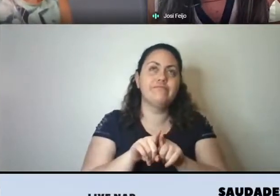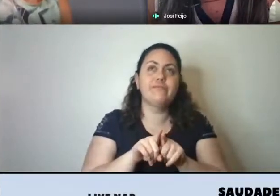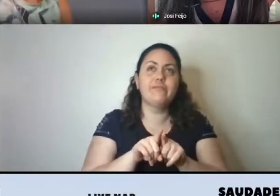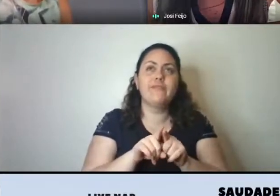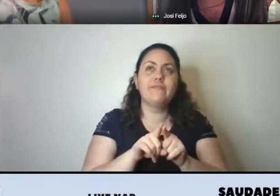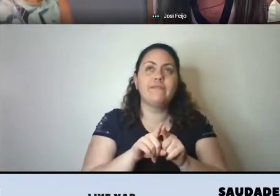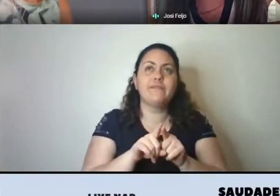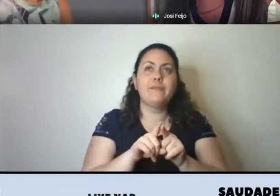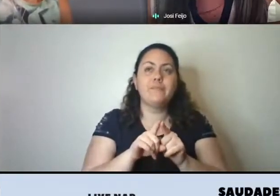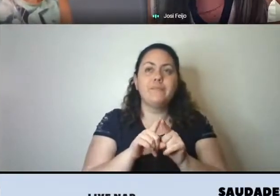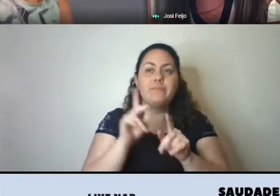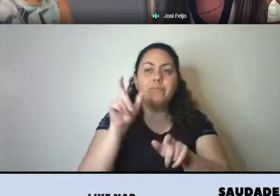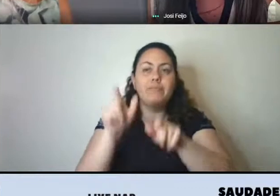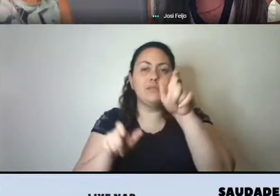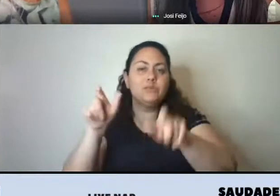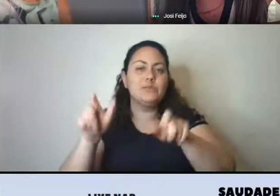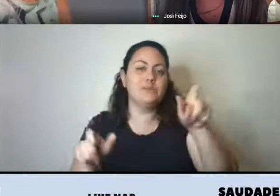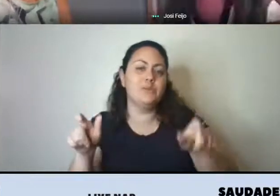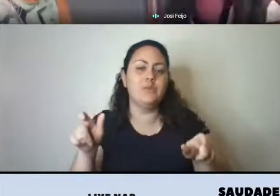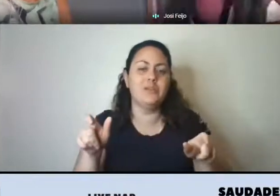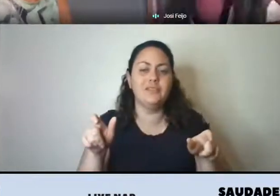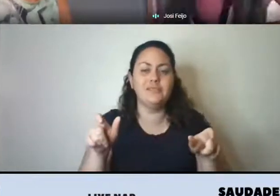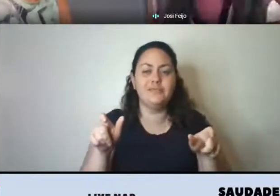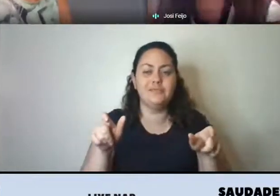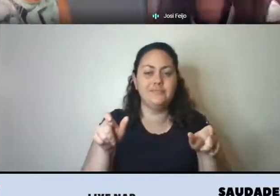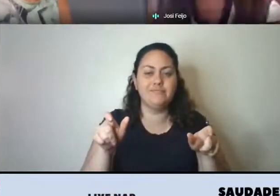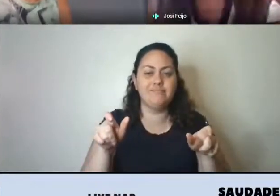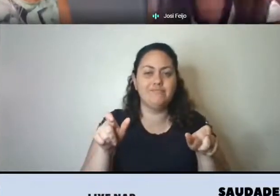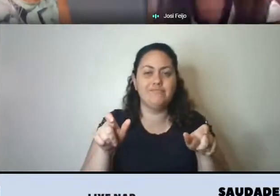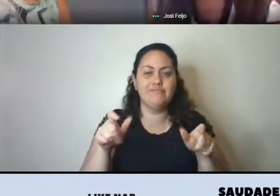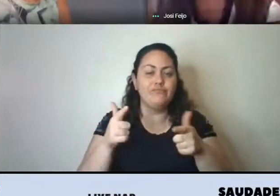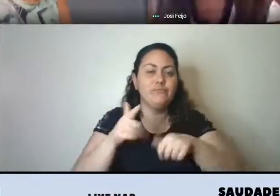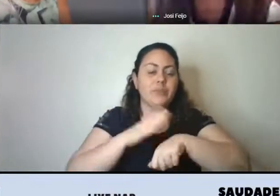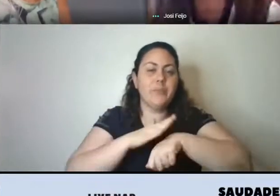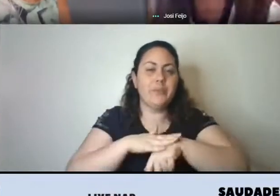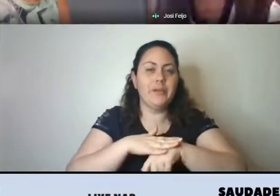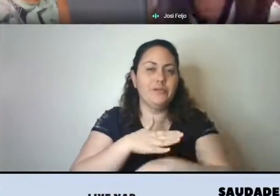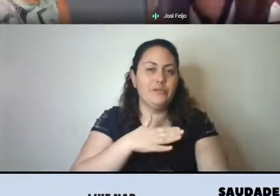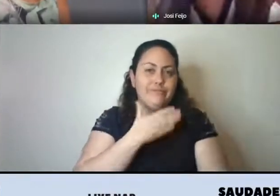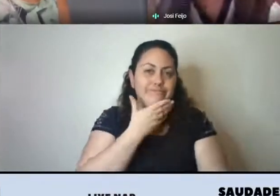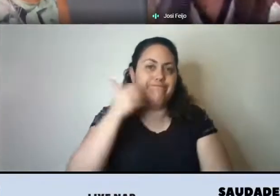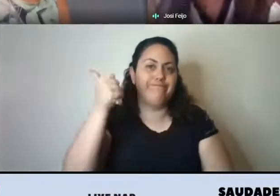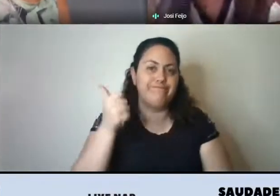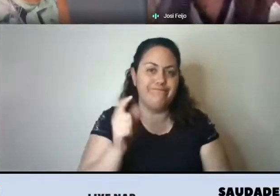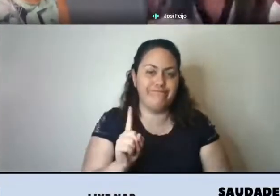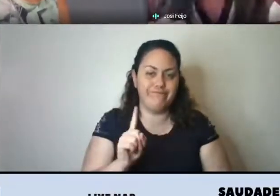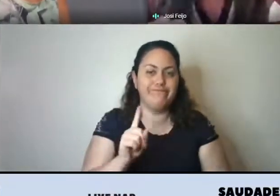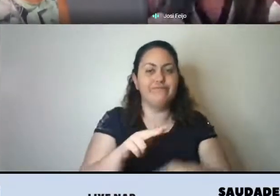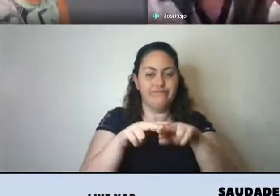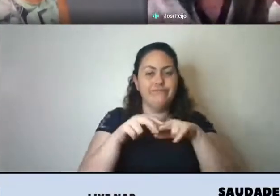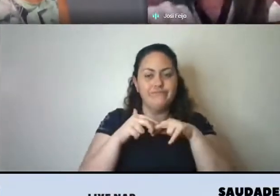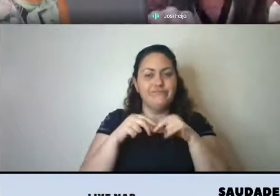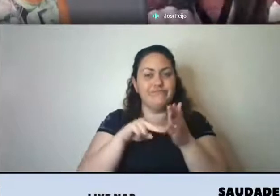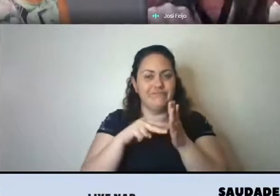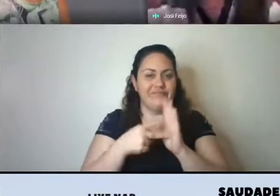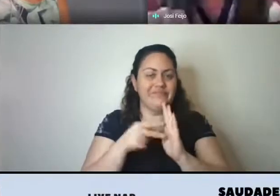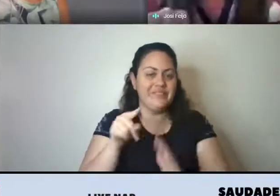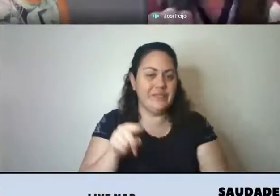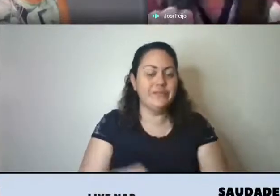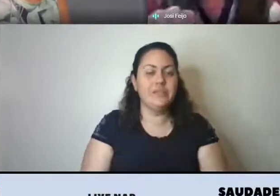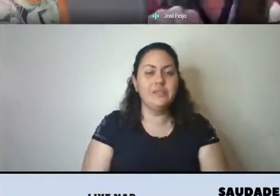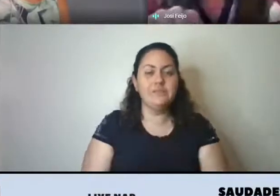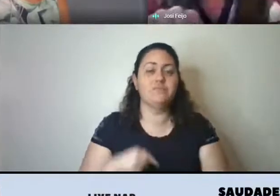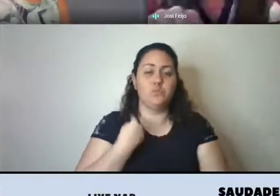as pessoas não estão num momento, né, tão favorável, né. Então, nesse sentido, assim, a gente